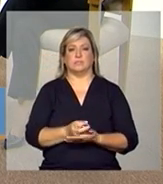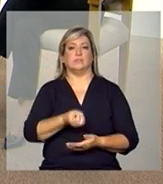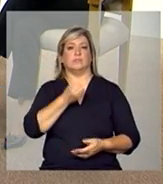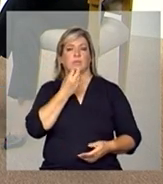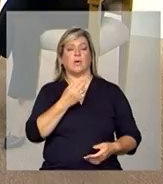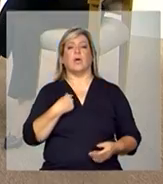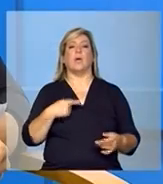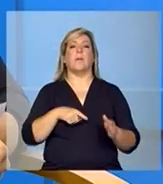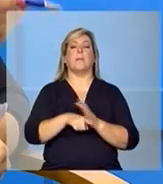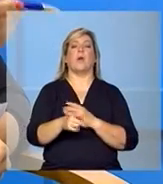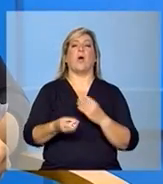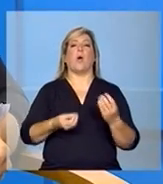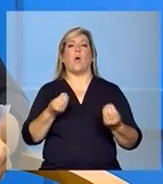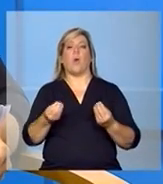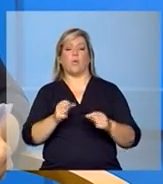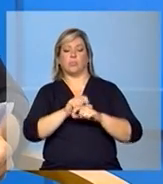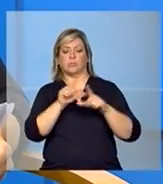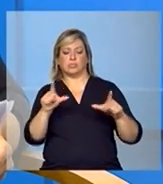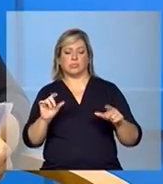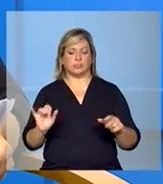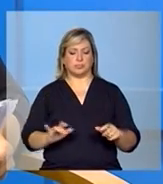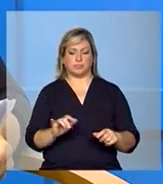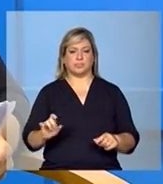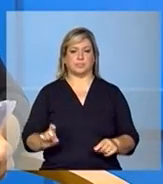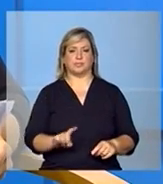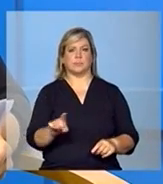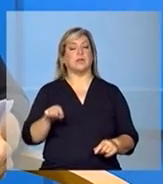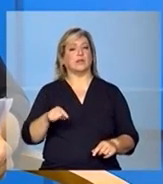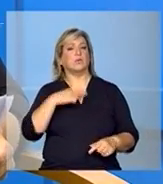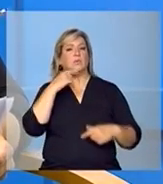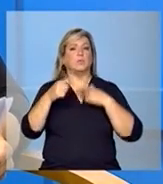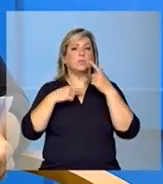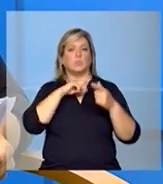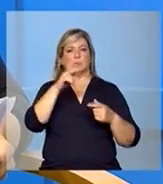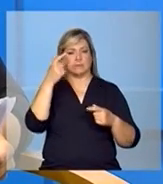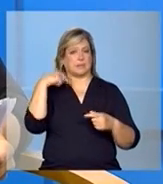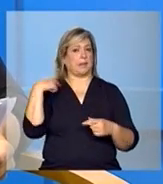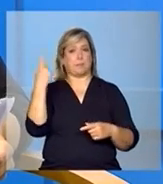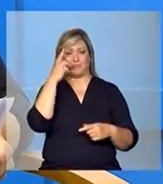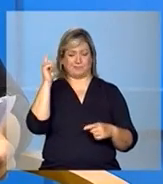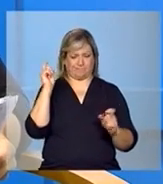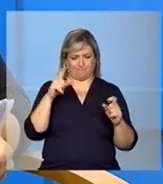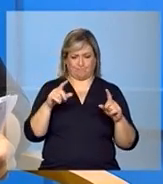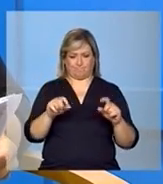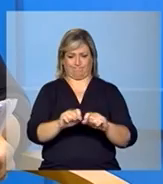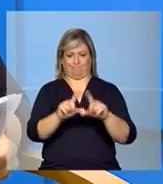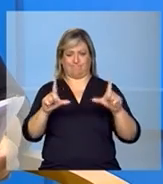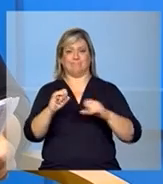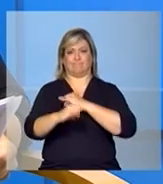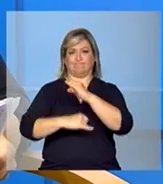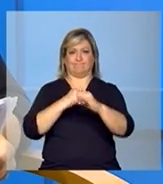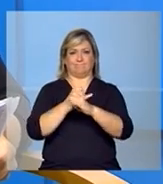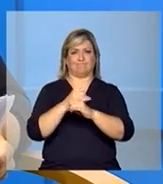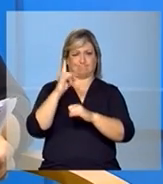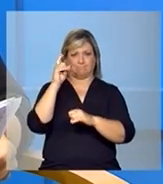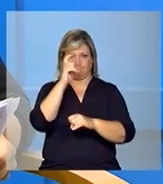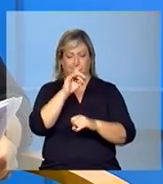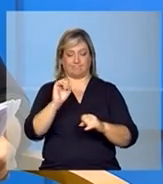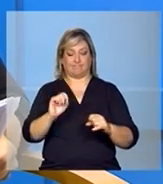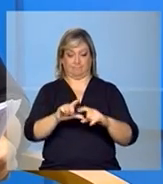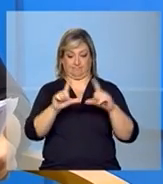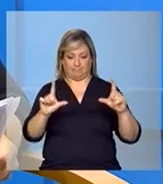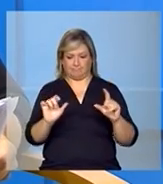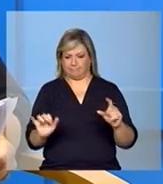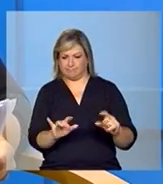como eu devo fazer clica aqui vai ali não sei o que lá então realmente são dúvidas que existem em todos os lugares todo mundo se enrosca e é muito